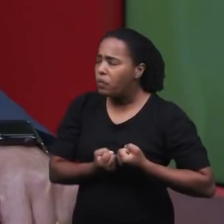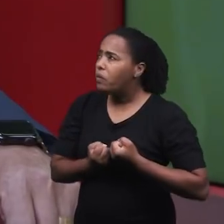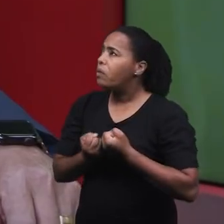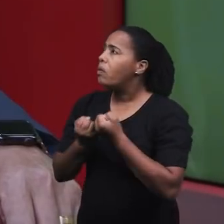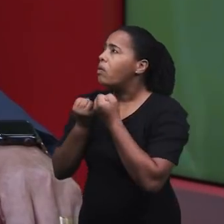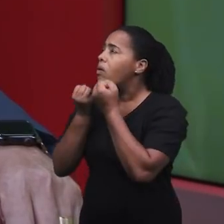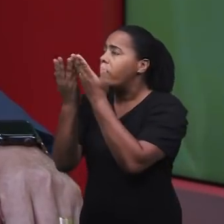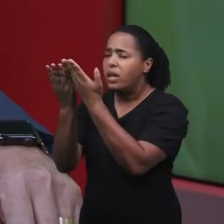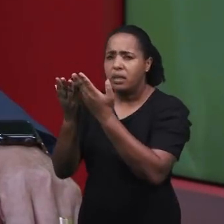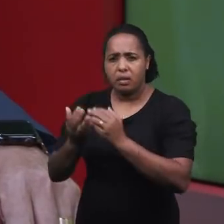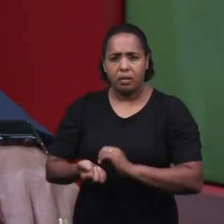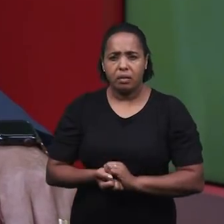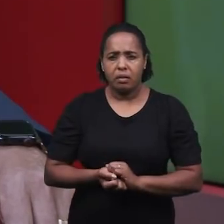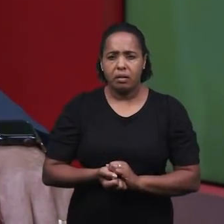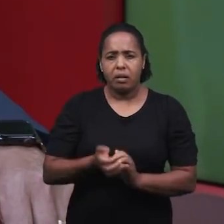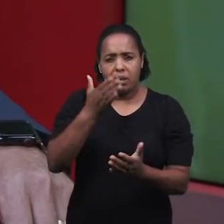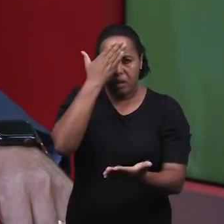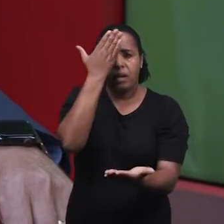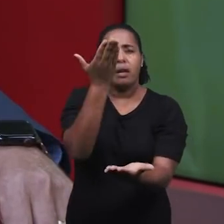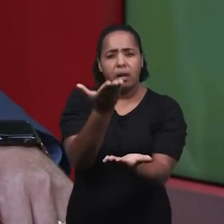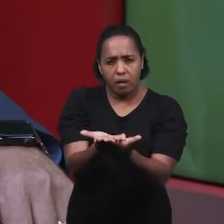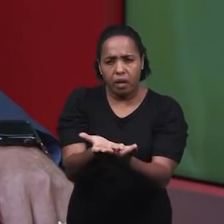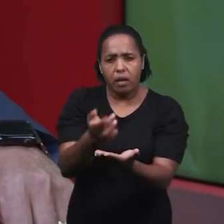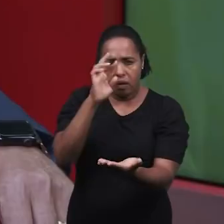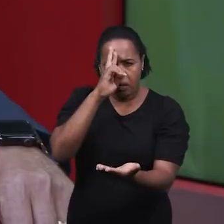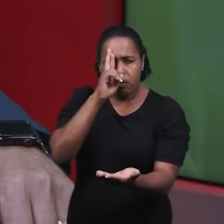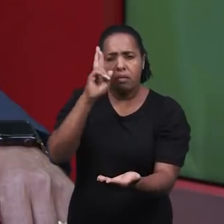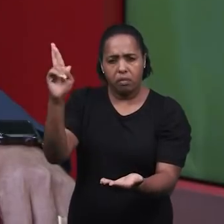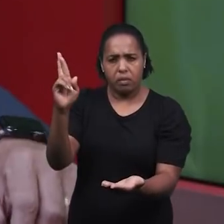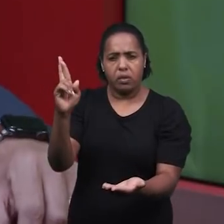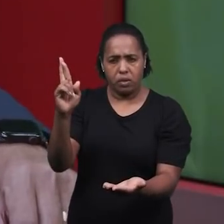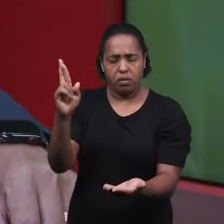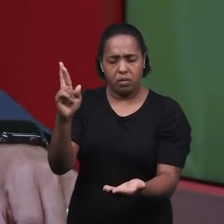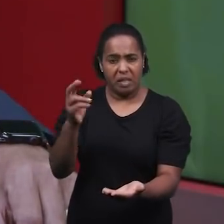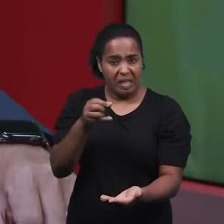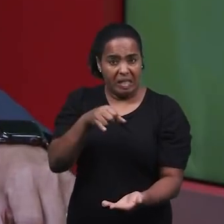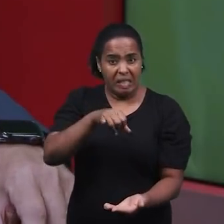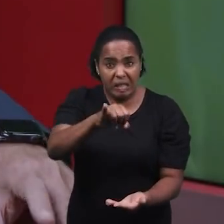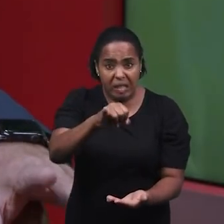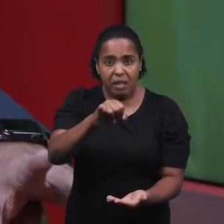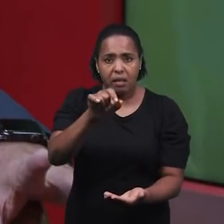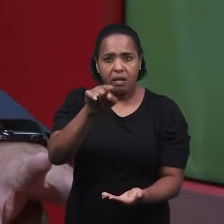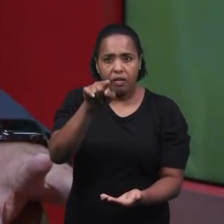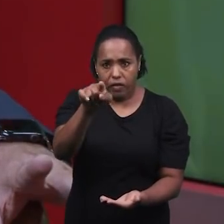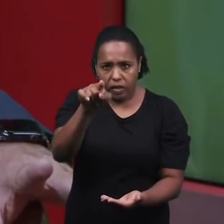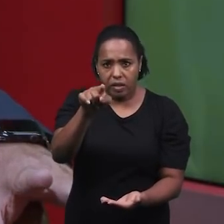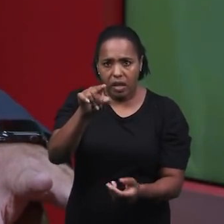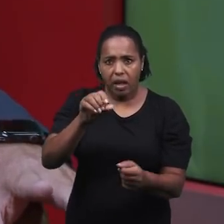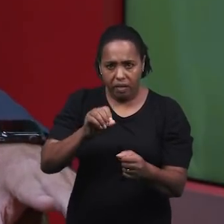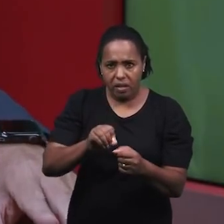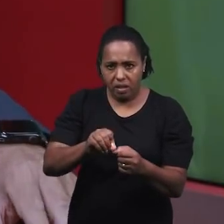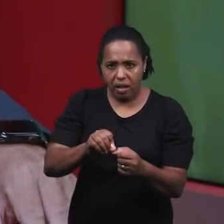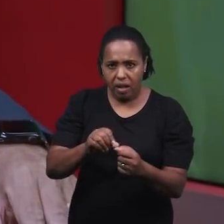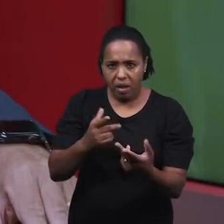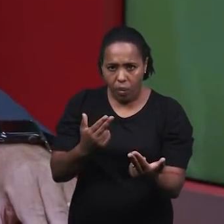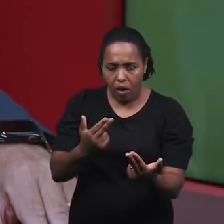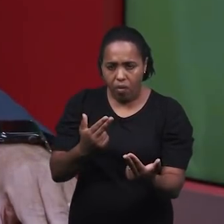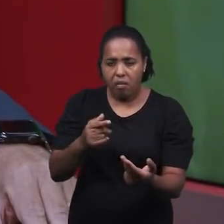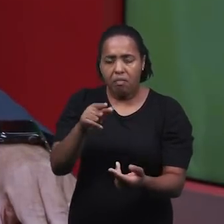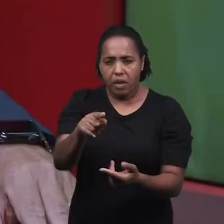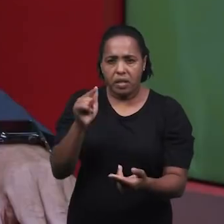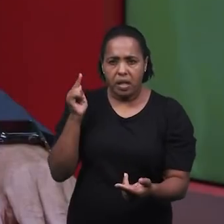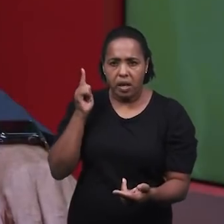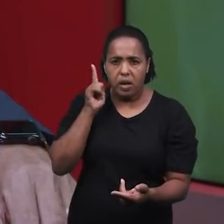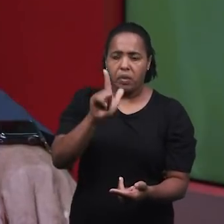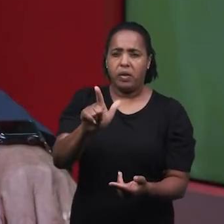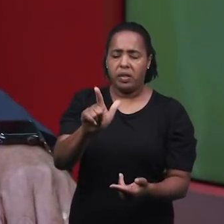pecados, creia no Senhor Jesus, assim fazendo, você alcançará, além